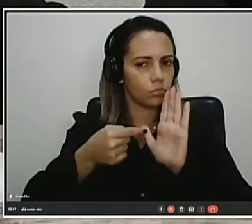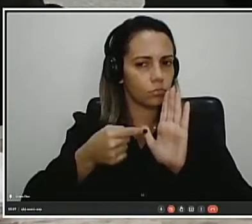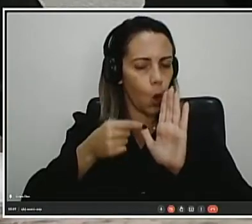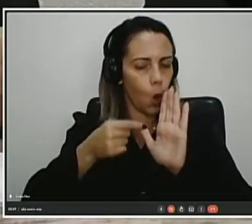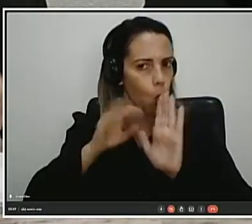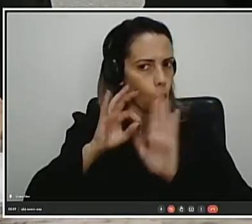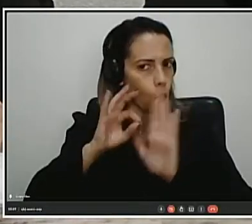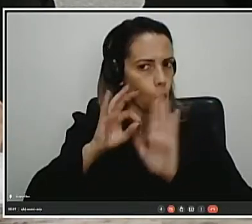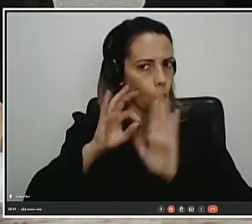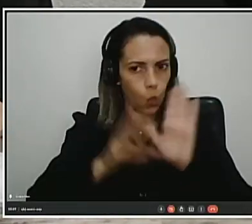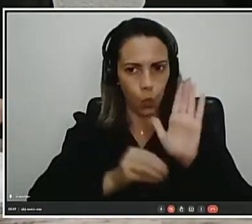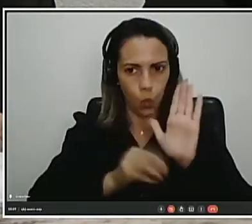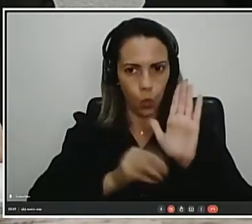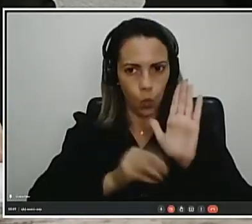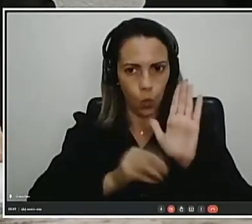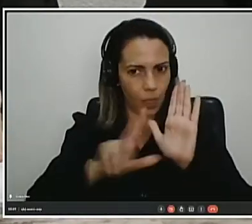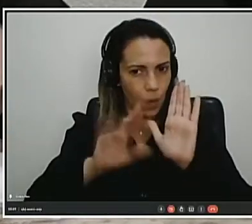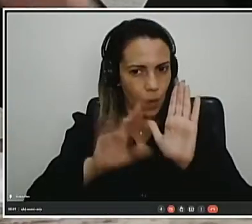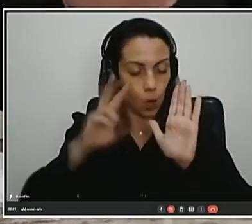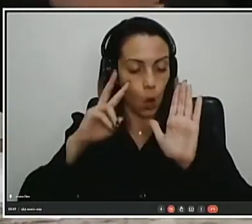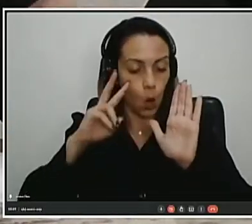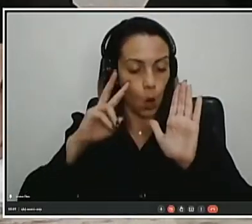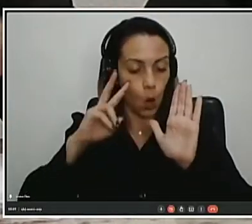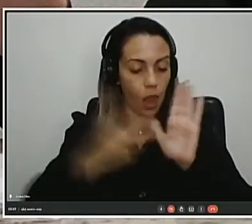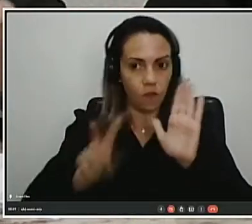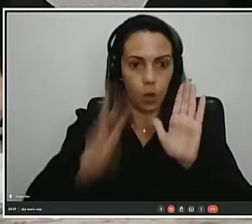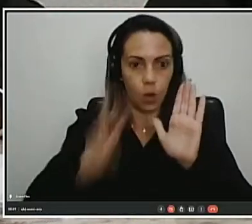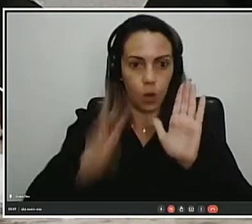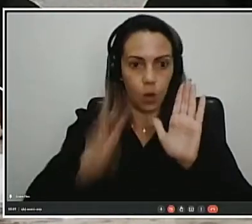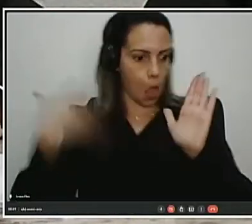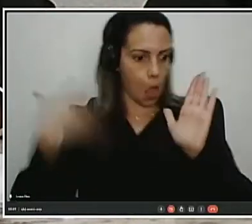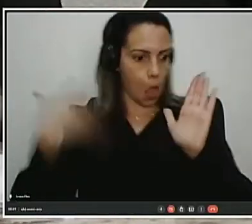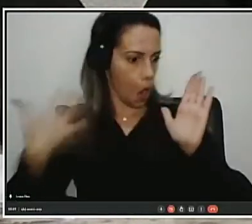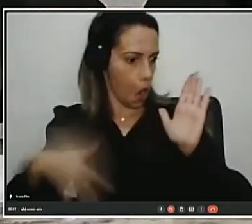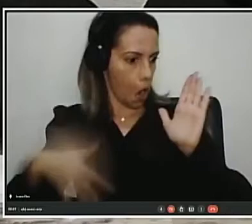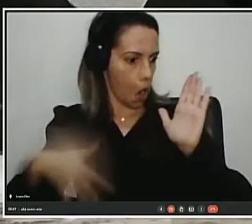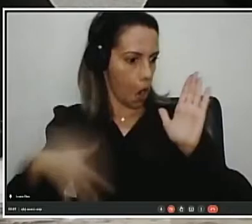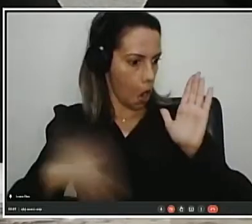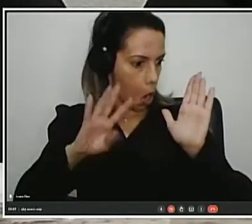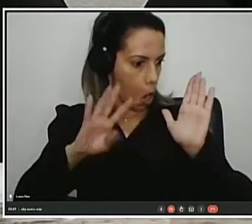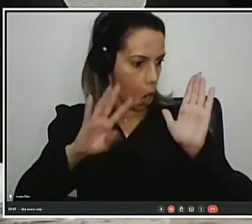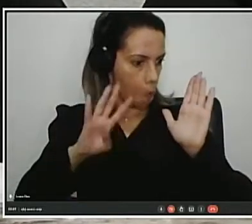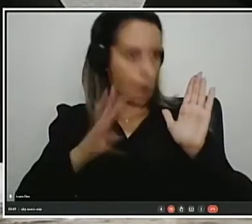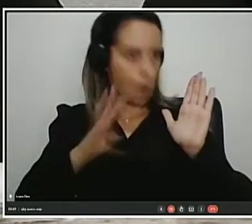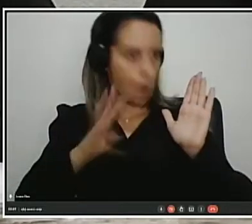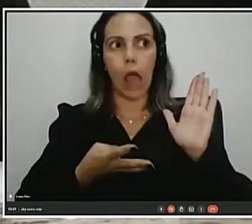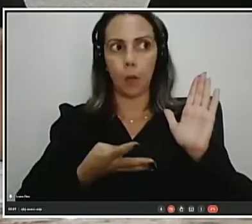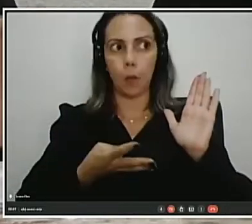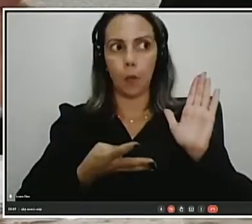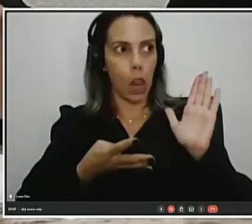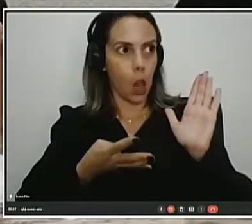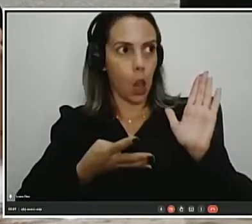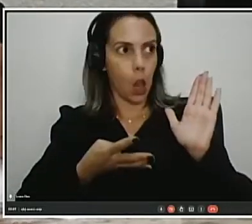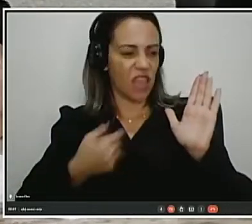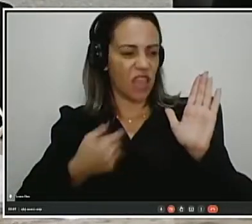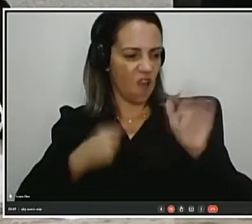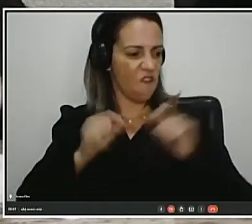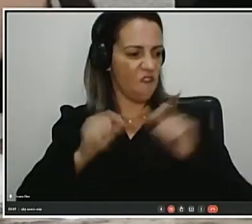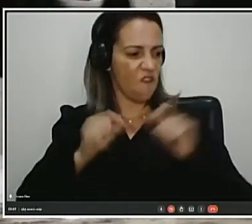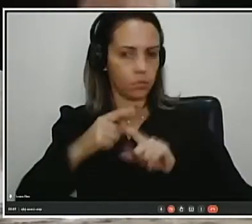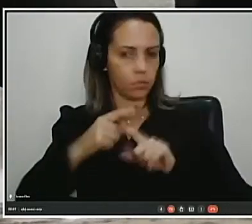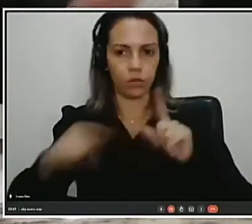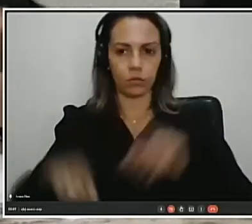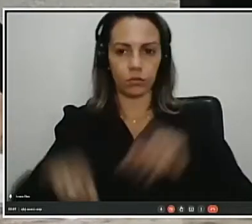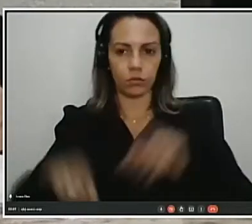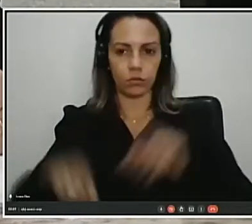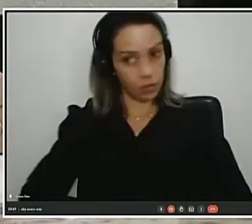olhar o valor de 4 milhões e dizer, não, 4 milhões eu faço por 2. Pô, que beleza, ótimo. Pega a tua empresa, entra na